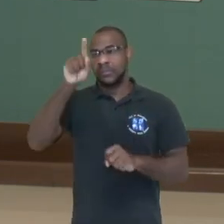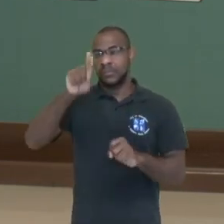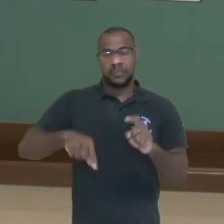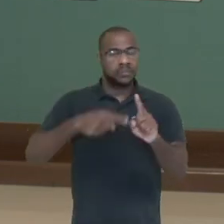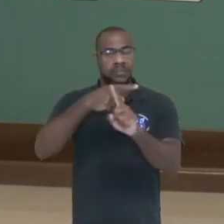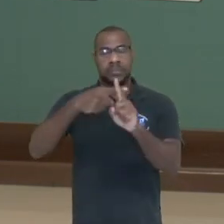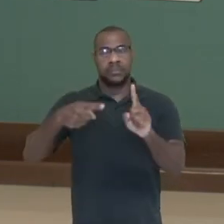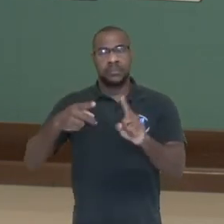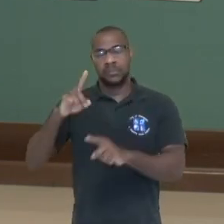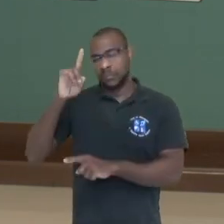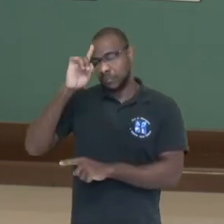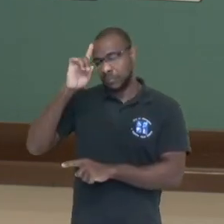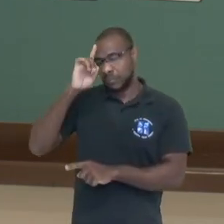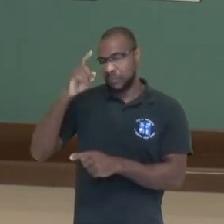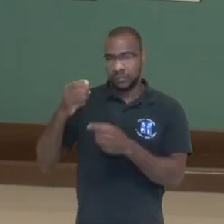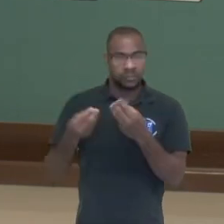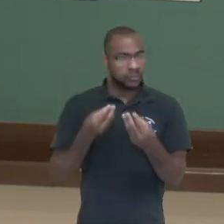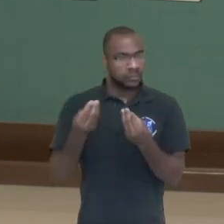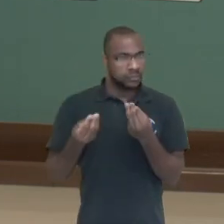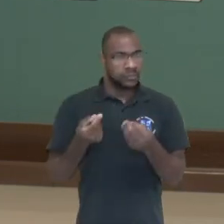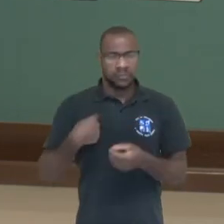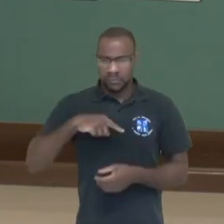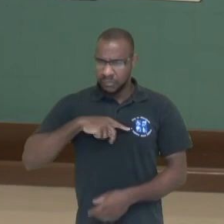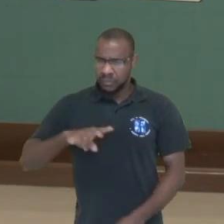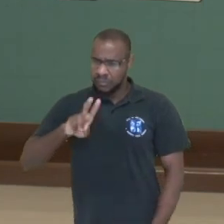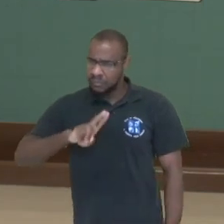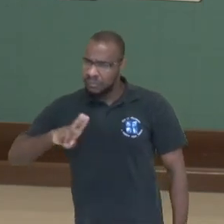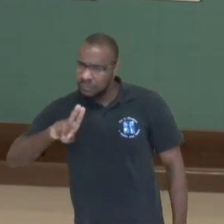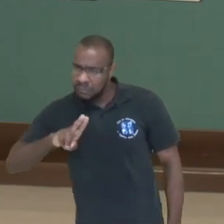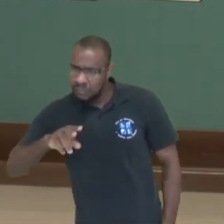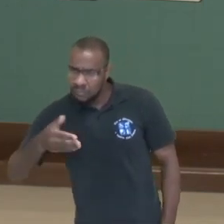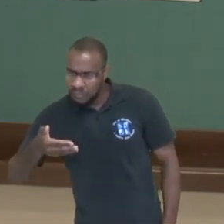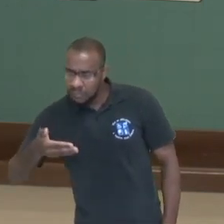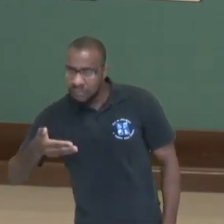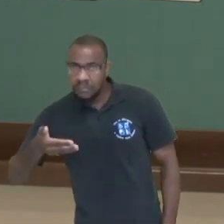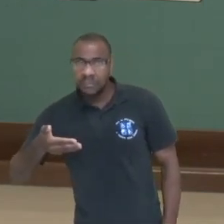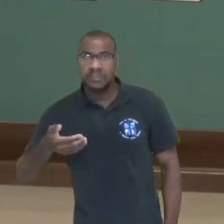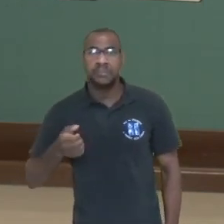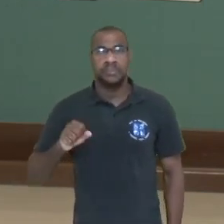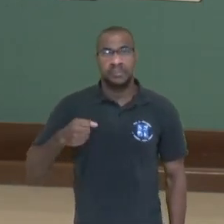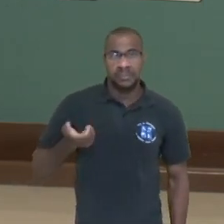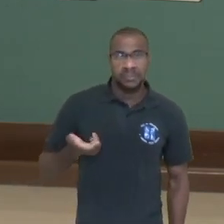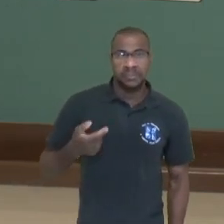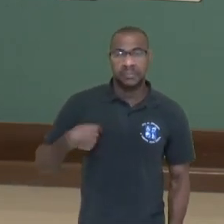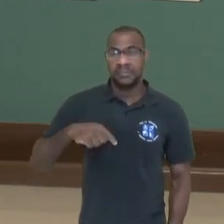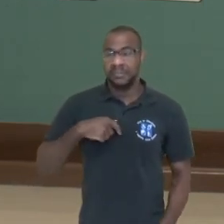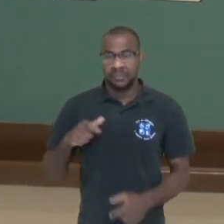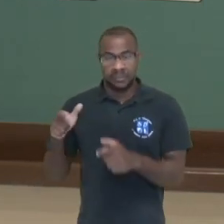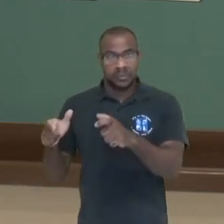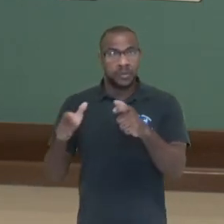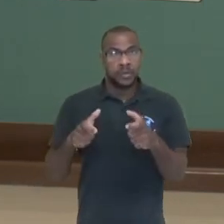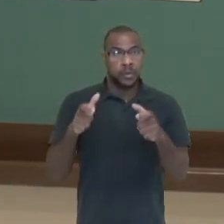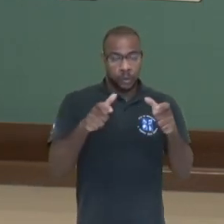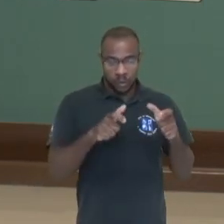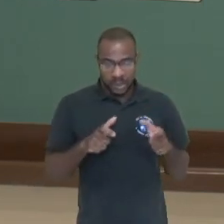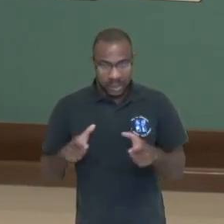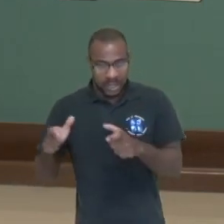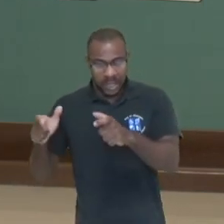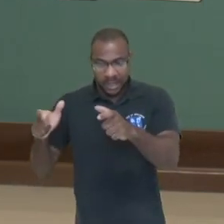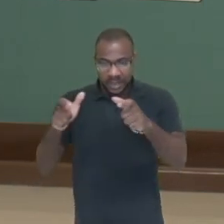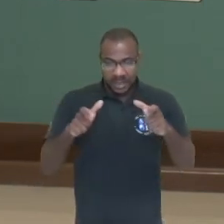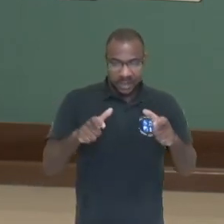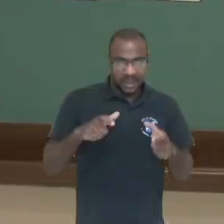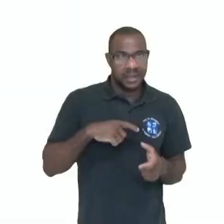dia a dia? Hein? Será que a gente utiliza? Sim, gente, para nos localizar. Como assim,